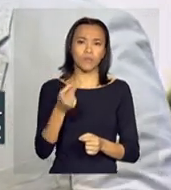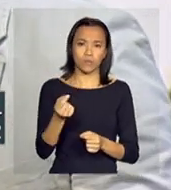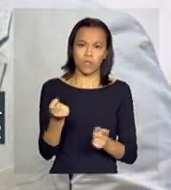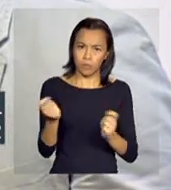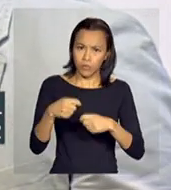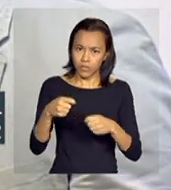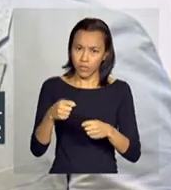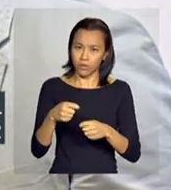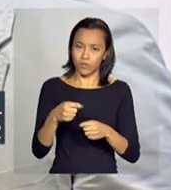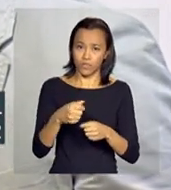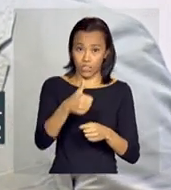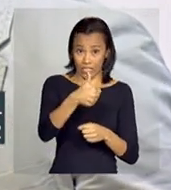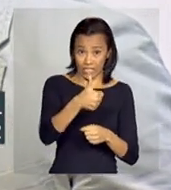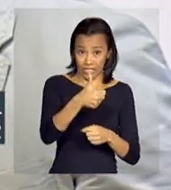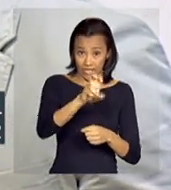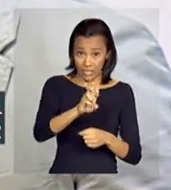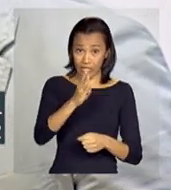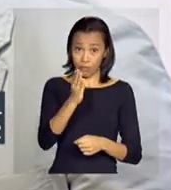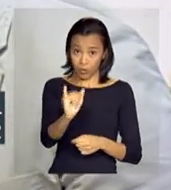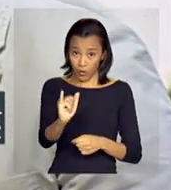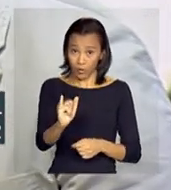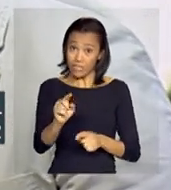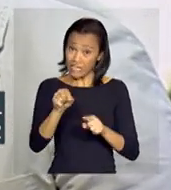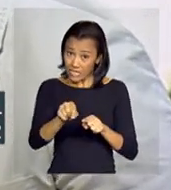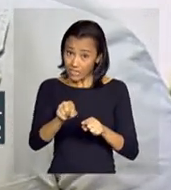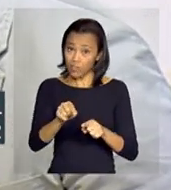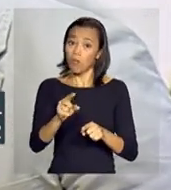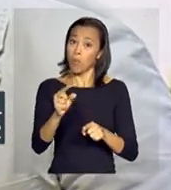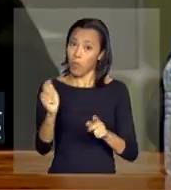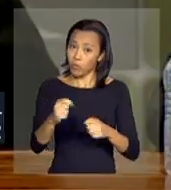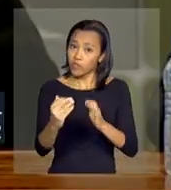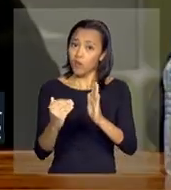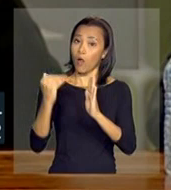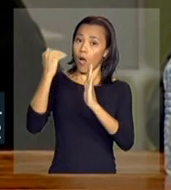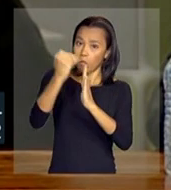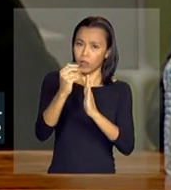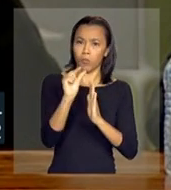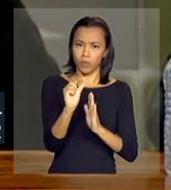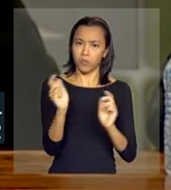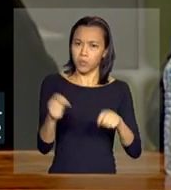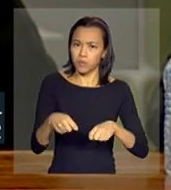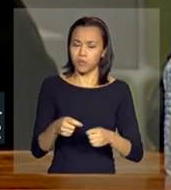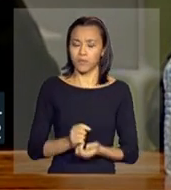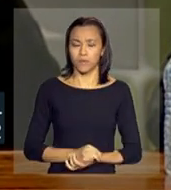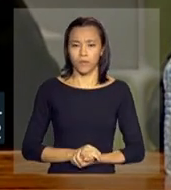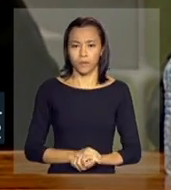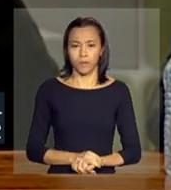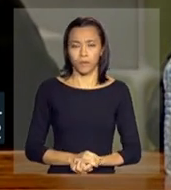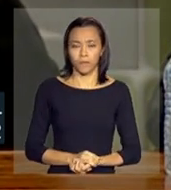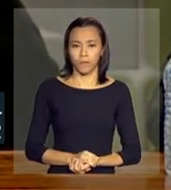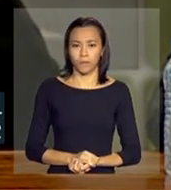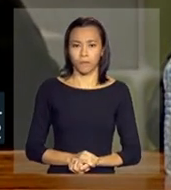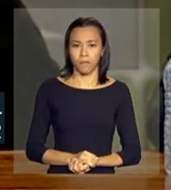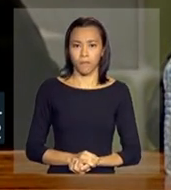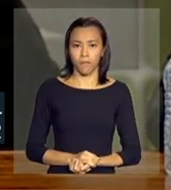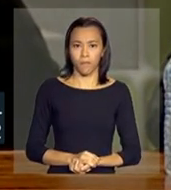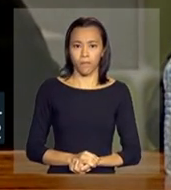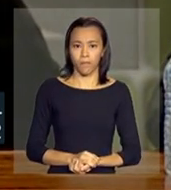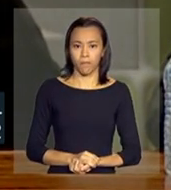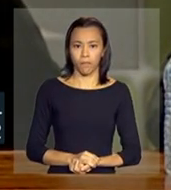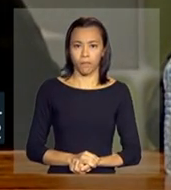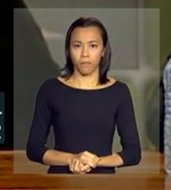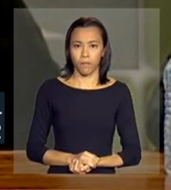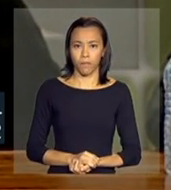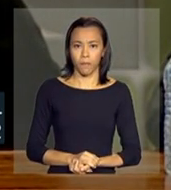disponível de 15 bilhões, se isso poderia ser elevado. Obrigado. Só para deixar.